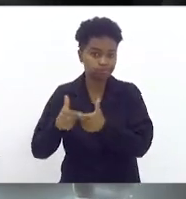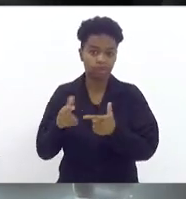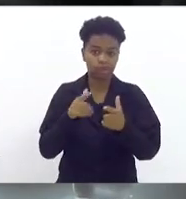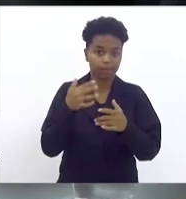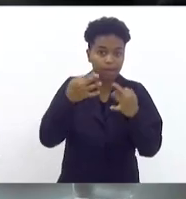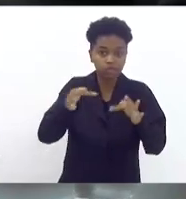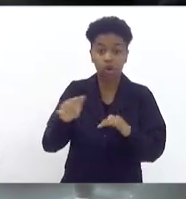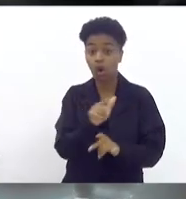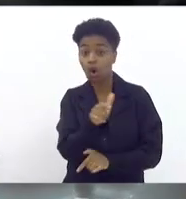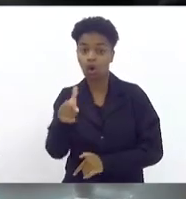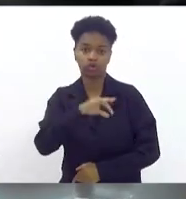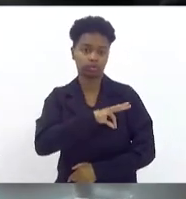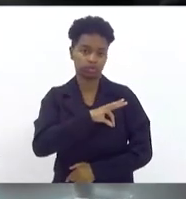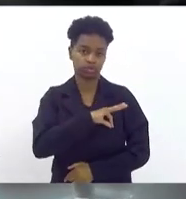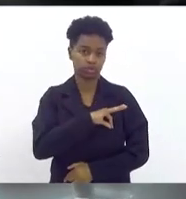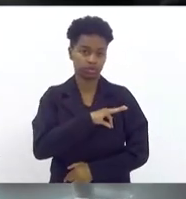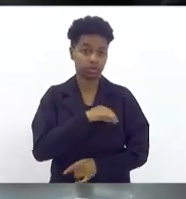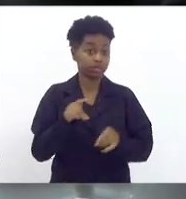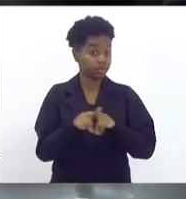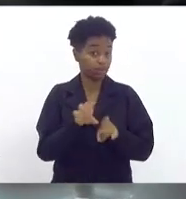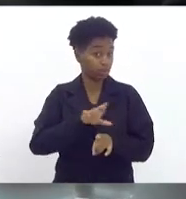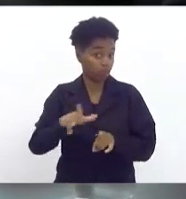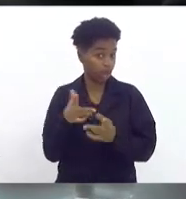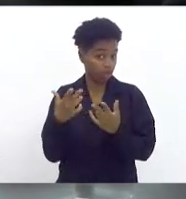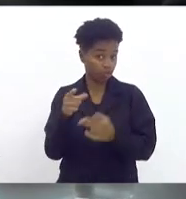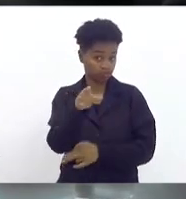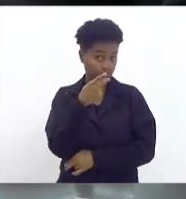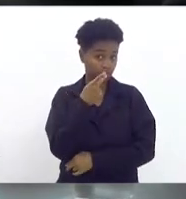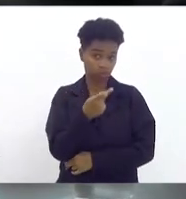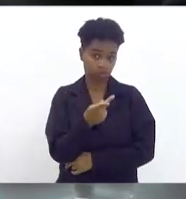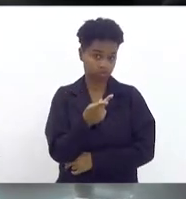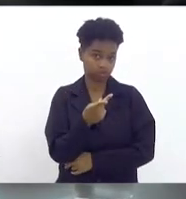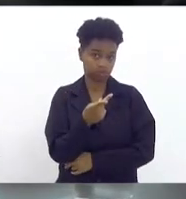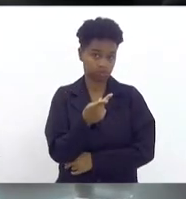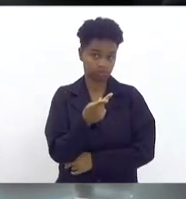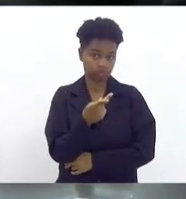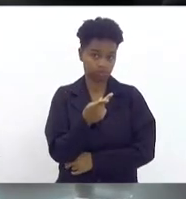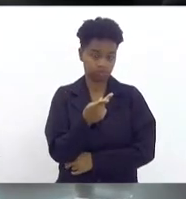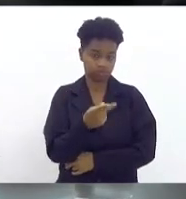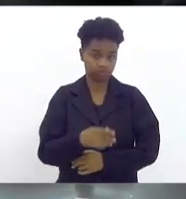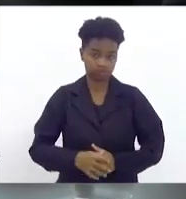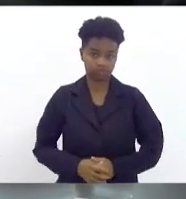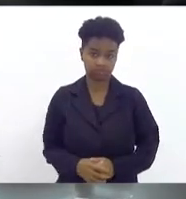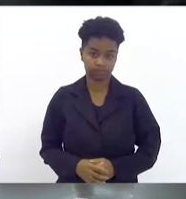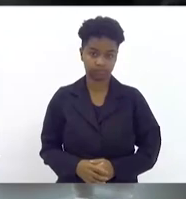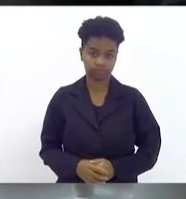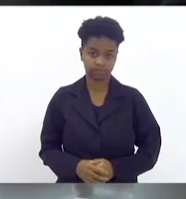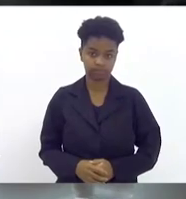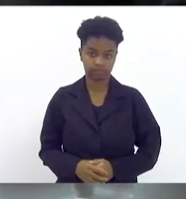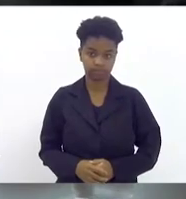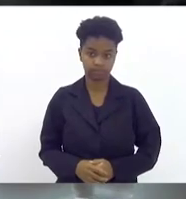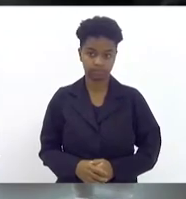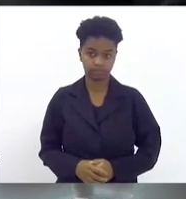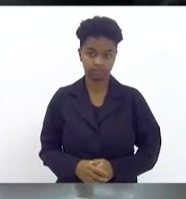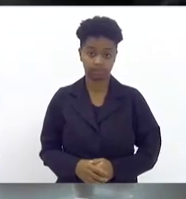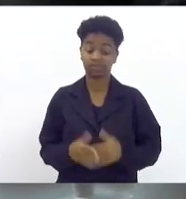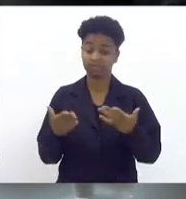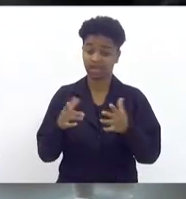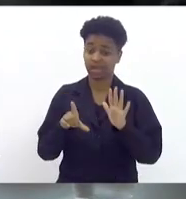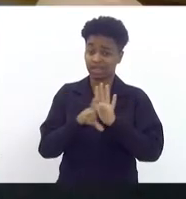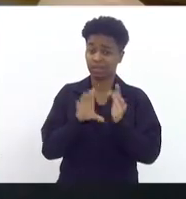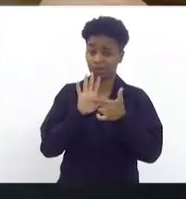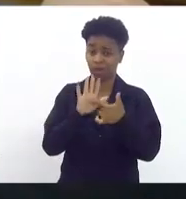não é o caso que Vossa Excelência especifica. É mais na lei apontada pela